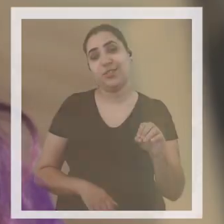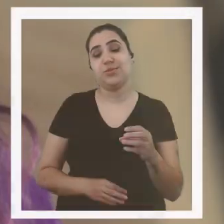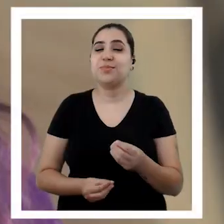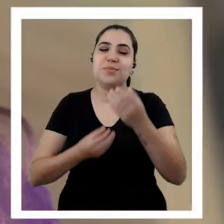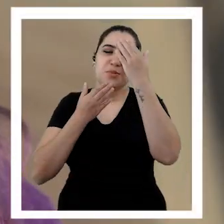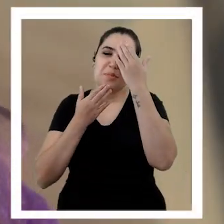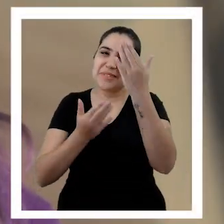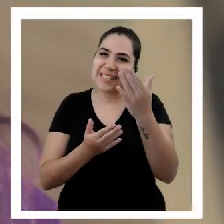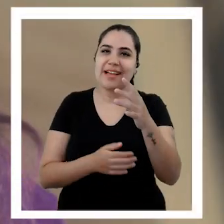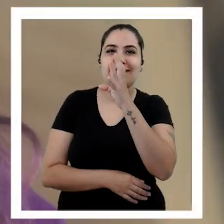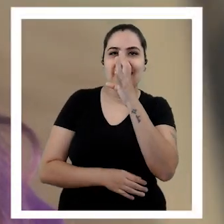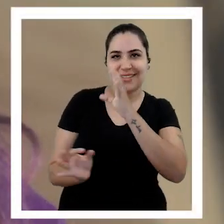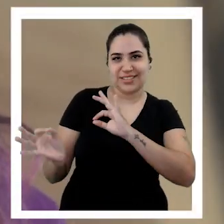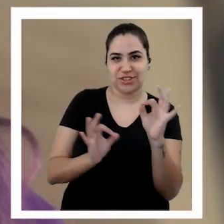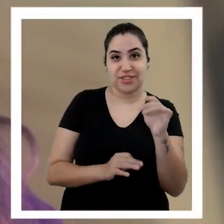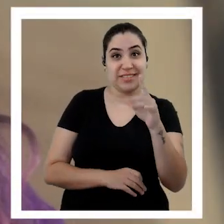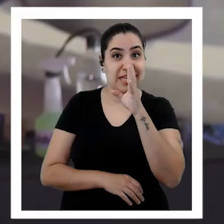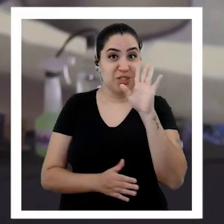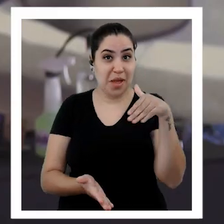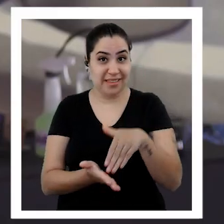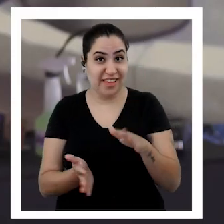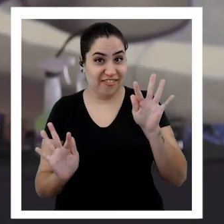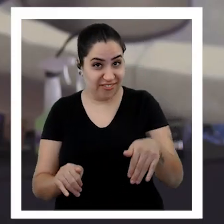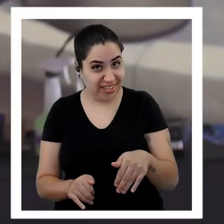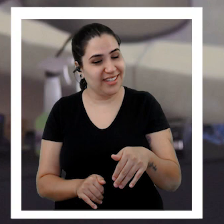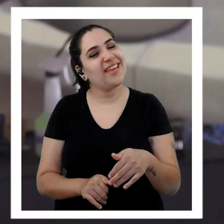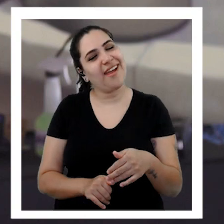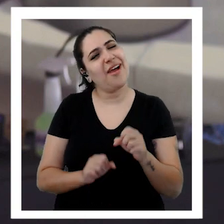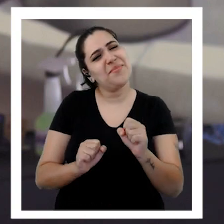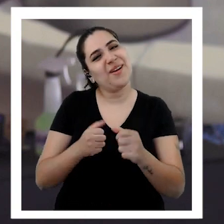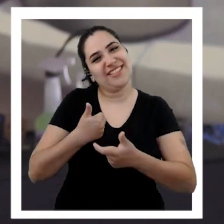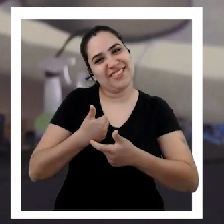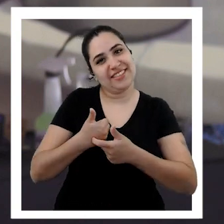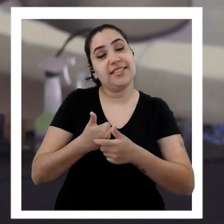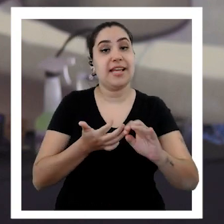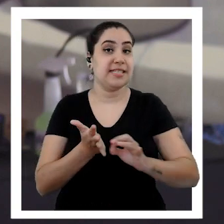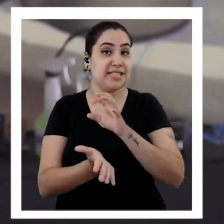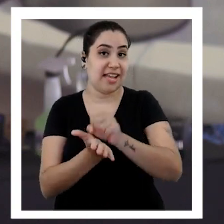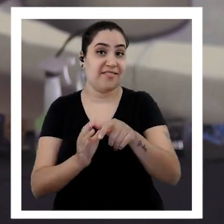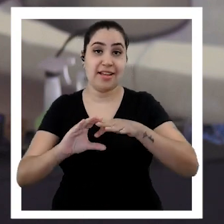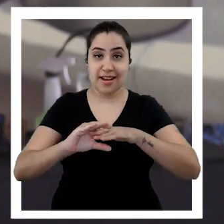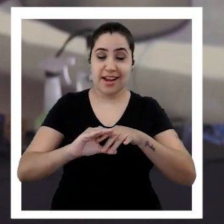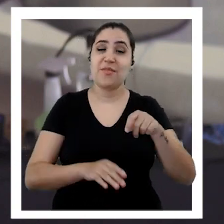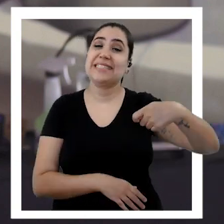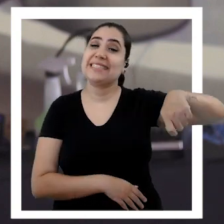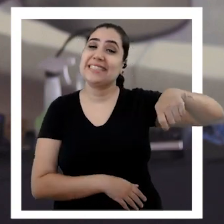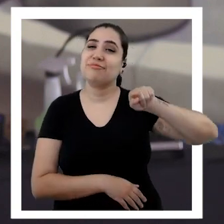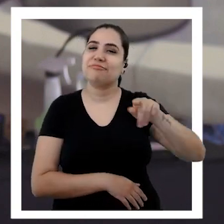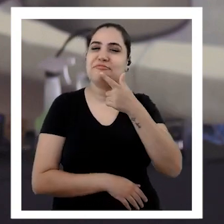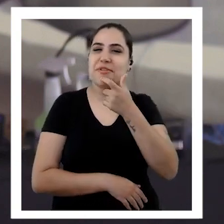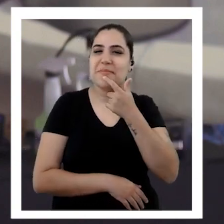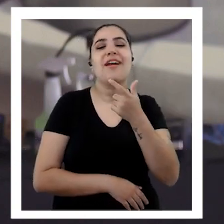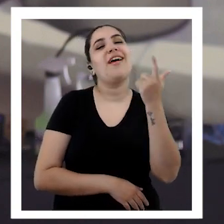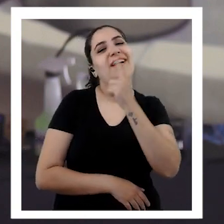É isso, gente. Muito obrigada pela audiência. Se você chegou até aqui, não custa nada dar aquele joinha, se inscrever no canal e